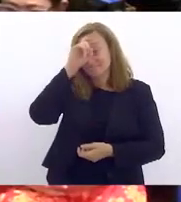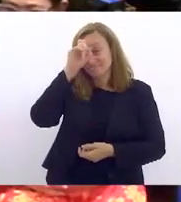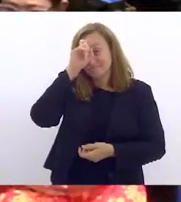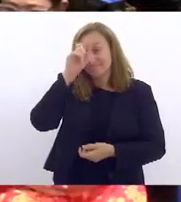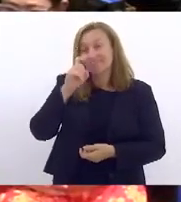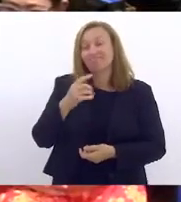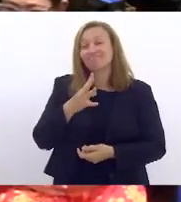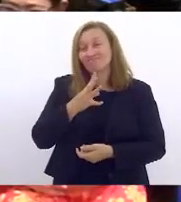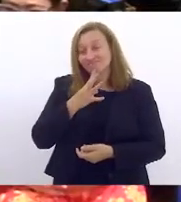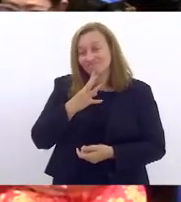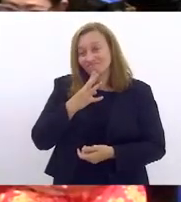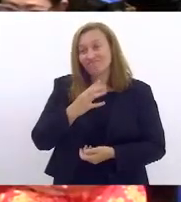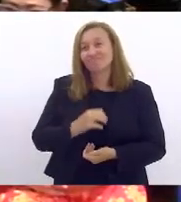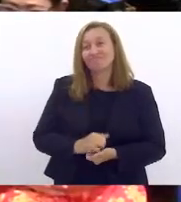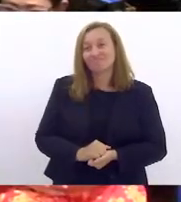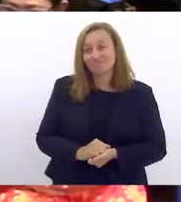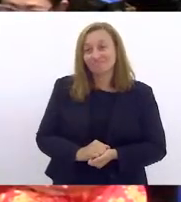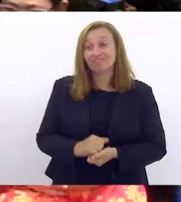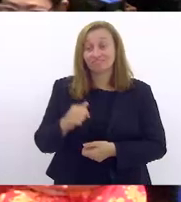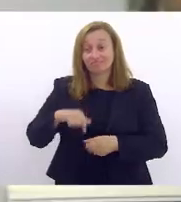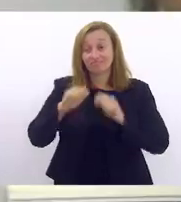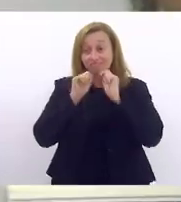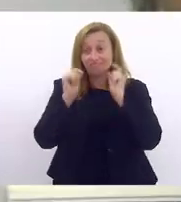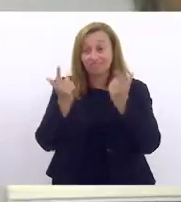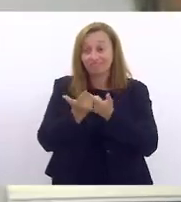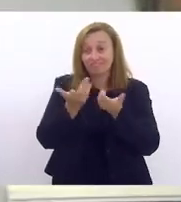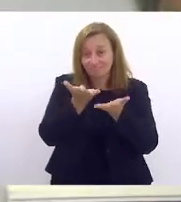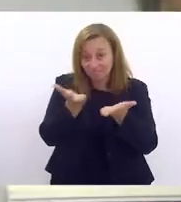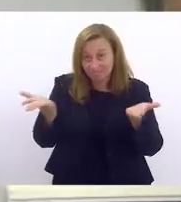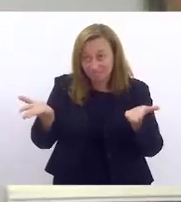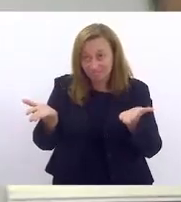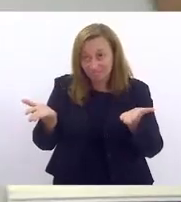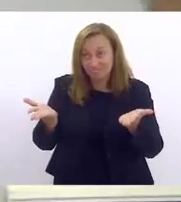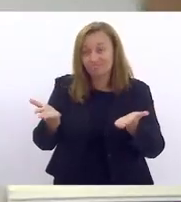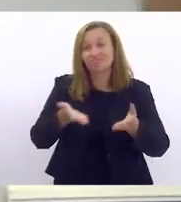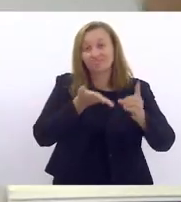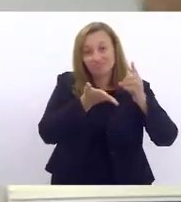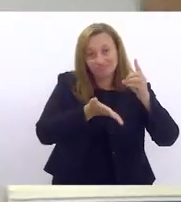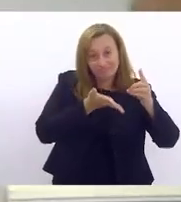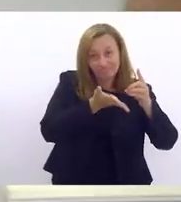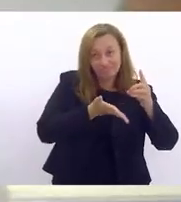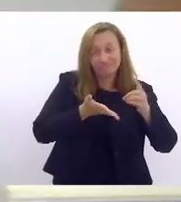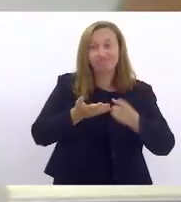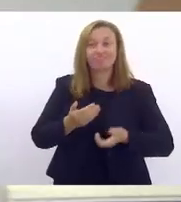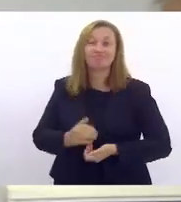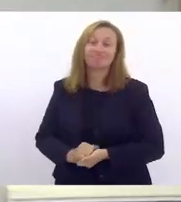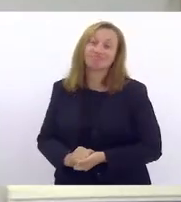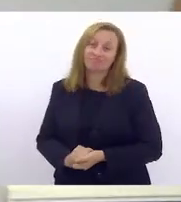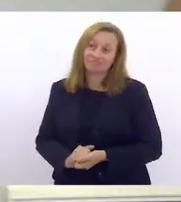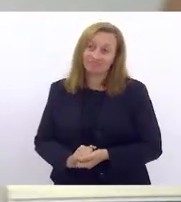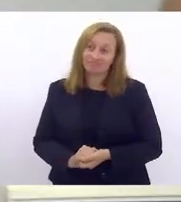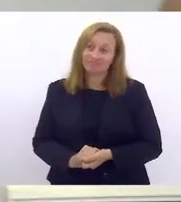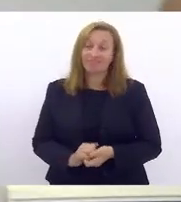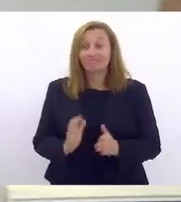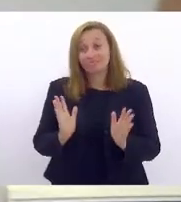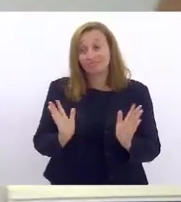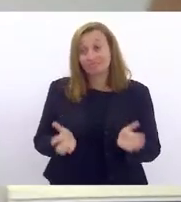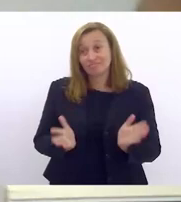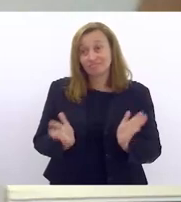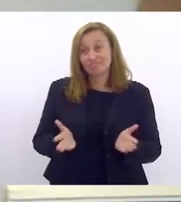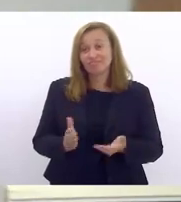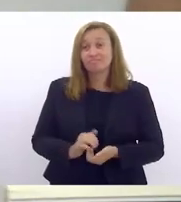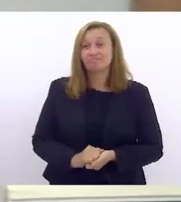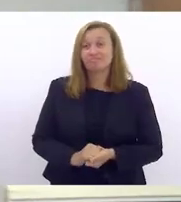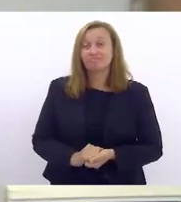esse reconhecimento aqui na LEJ por vocês, pelas doulas. Tá? E agora, eu vou